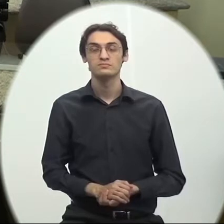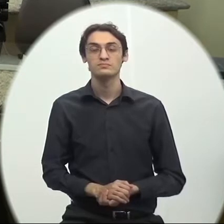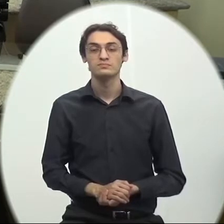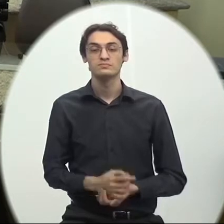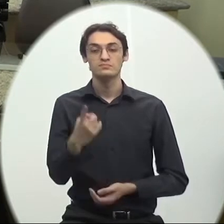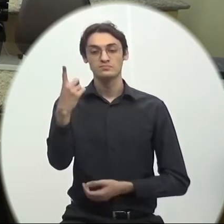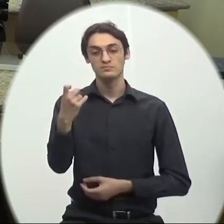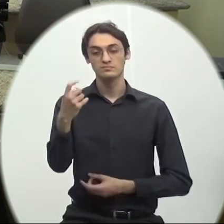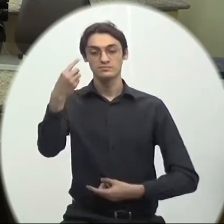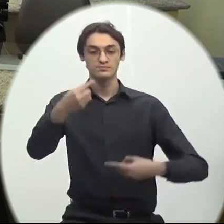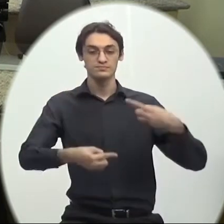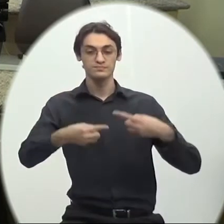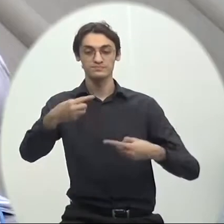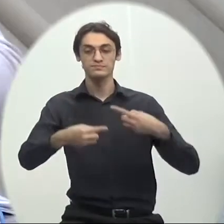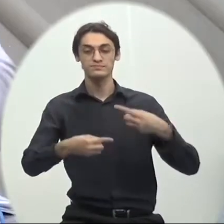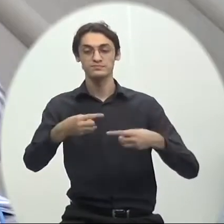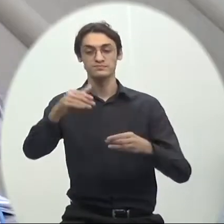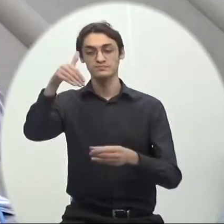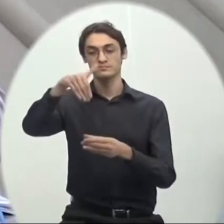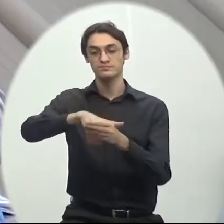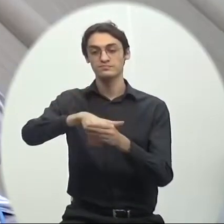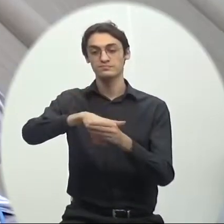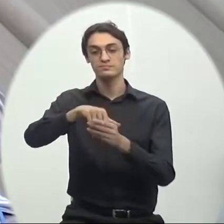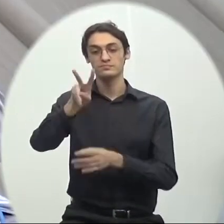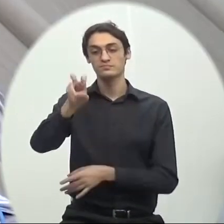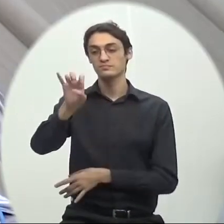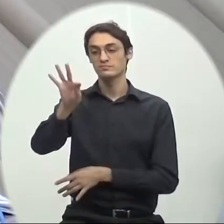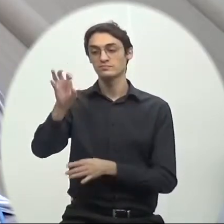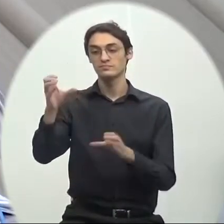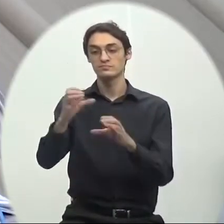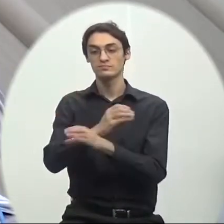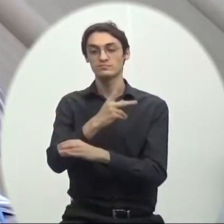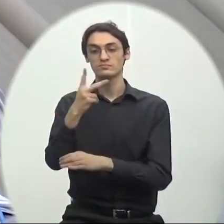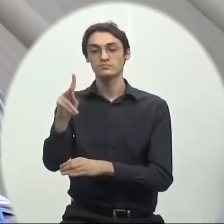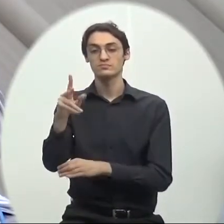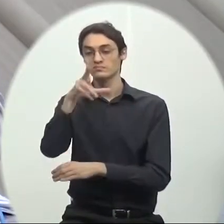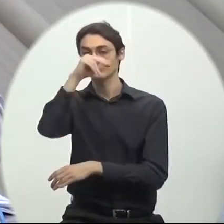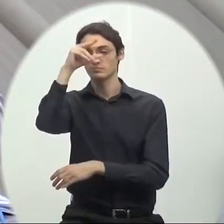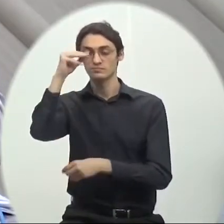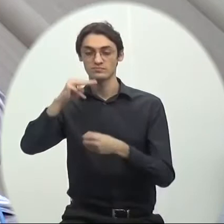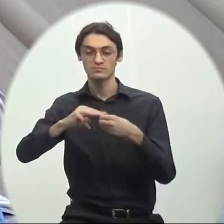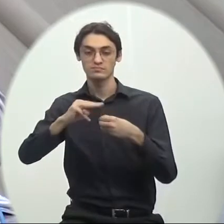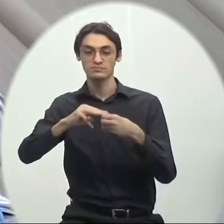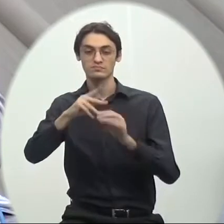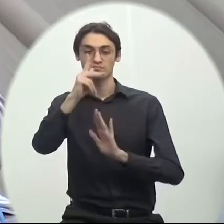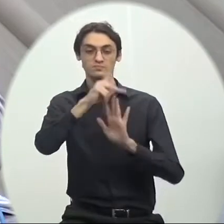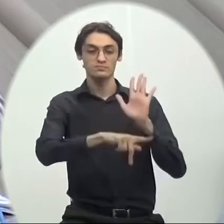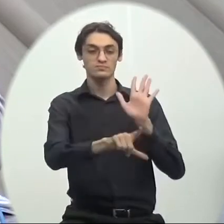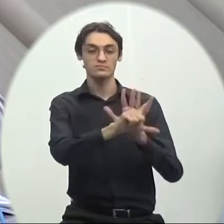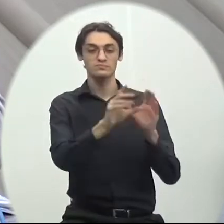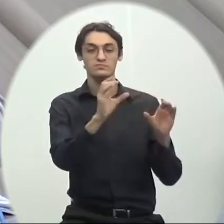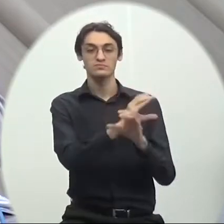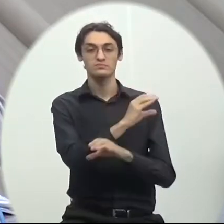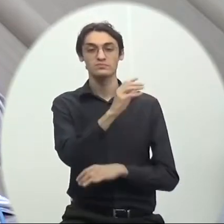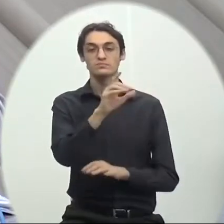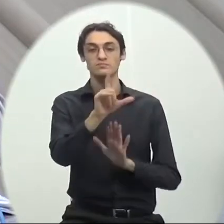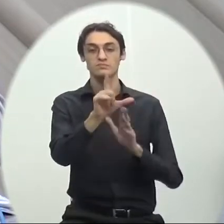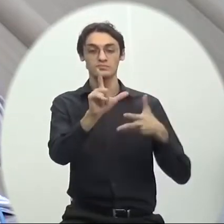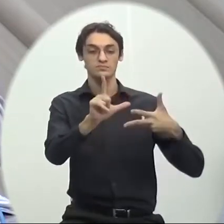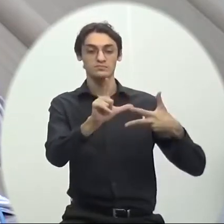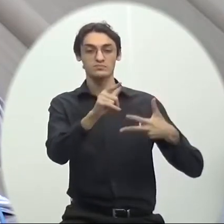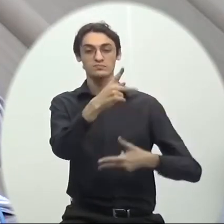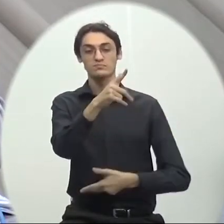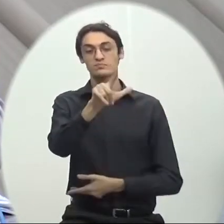Em única discussão e votação, o veto total aposto pelo prefeito municipal ao projeto de lei complementar do Legislativo